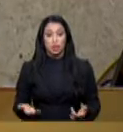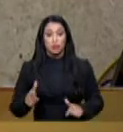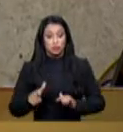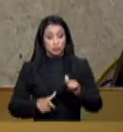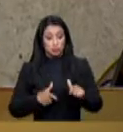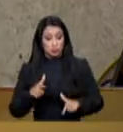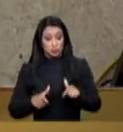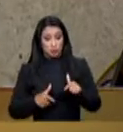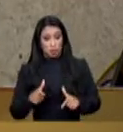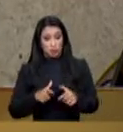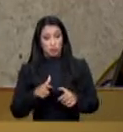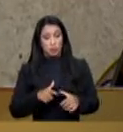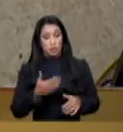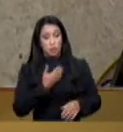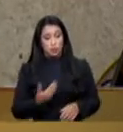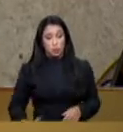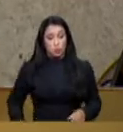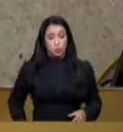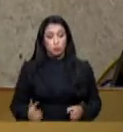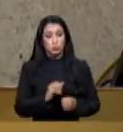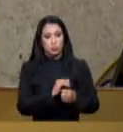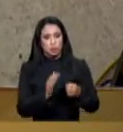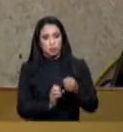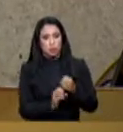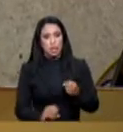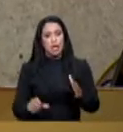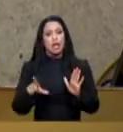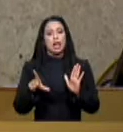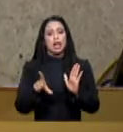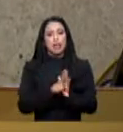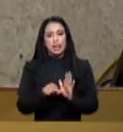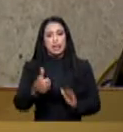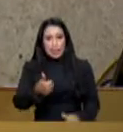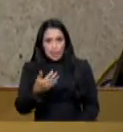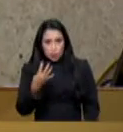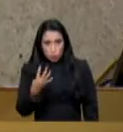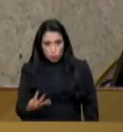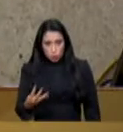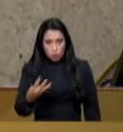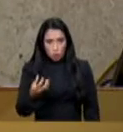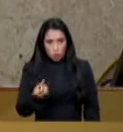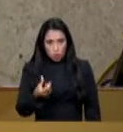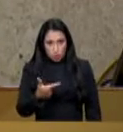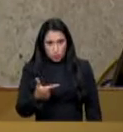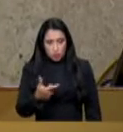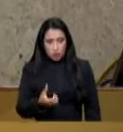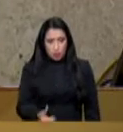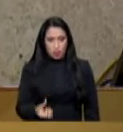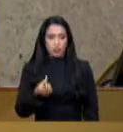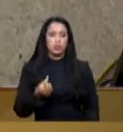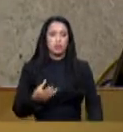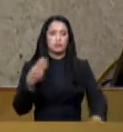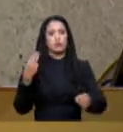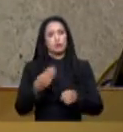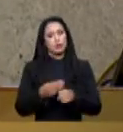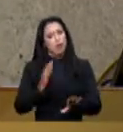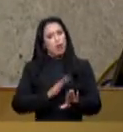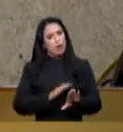serviços públicos de saneamento, a Lei 1426 manteve a autonomia municipal e a